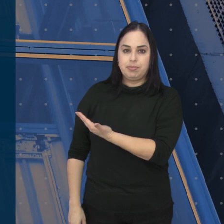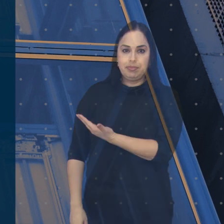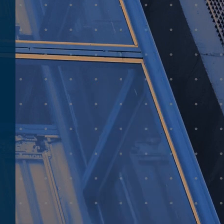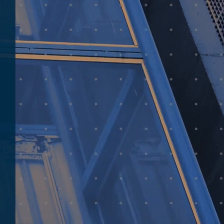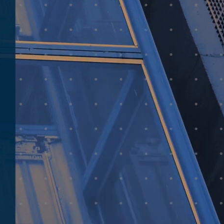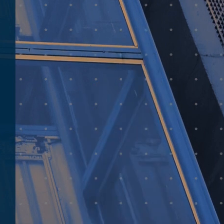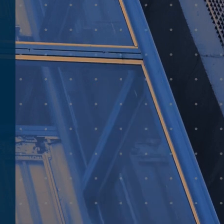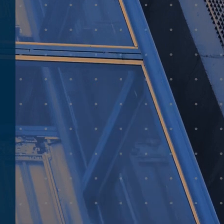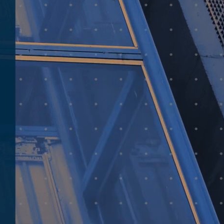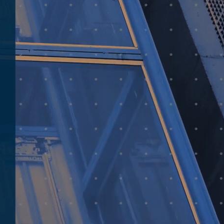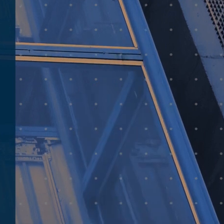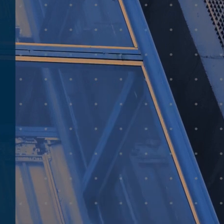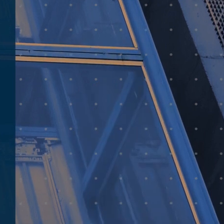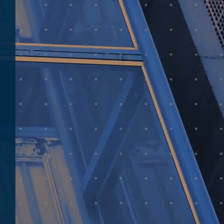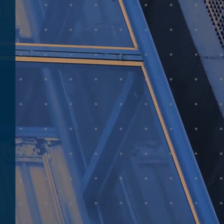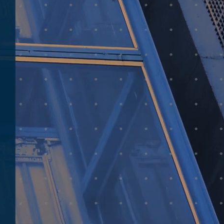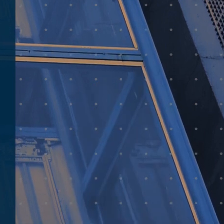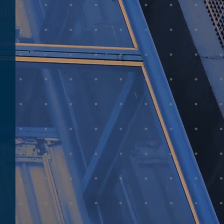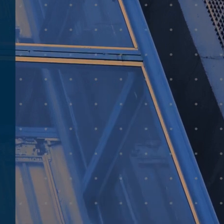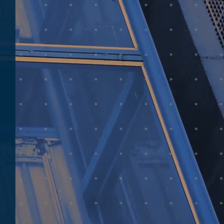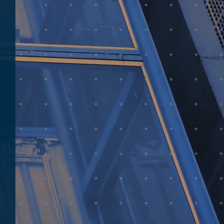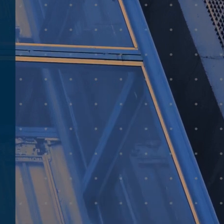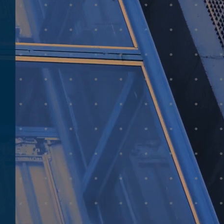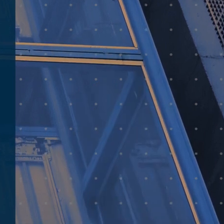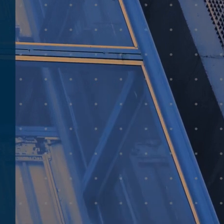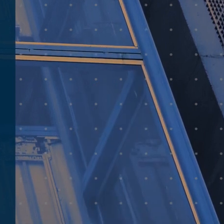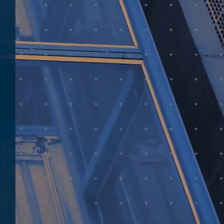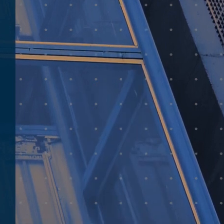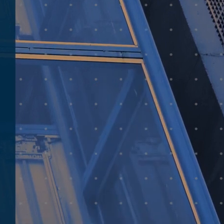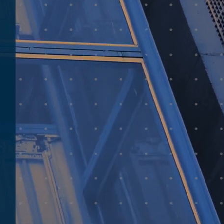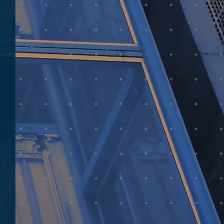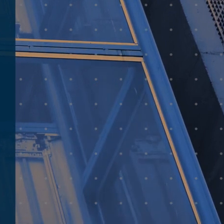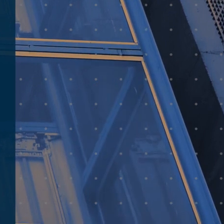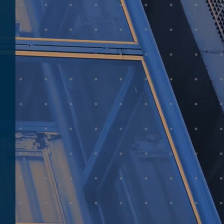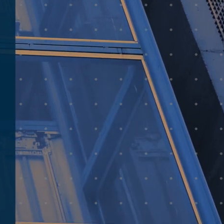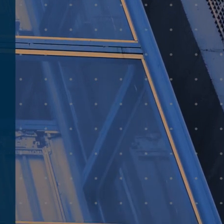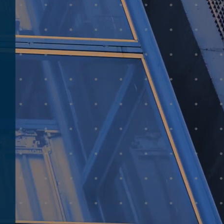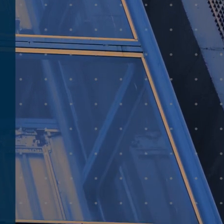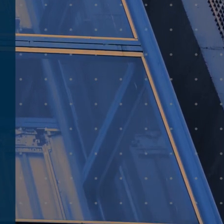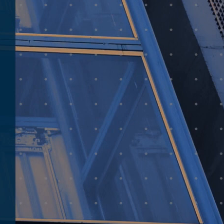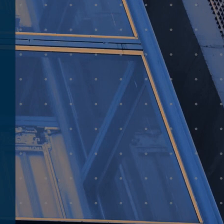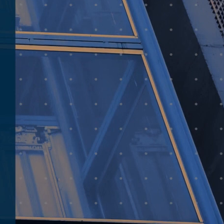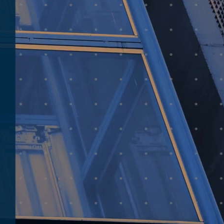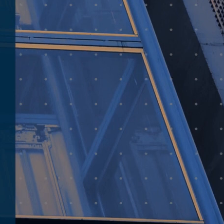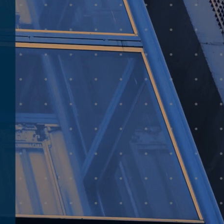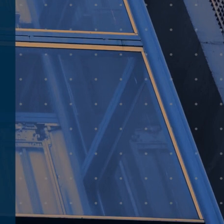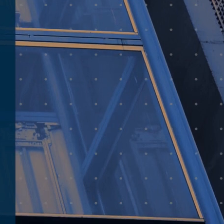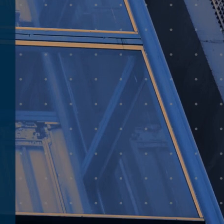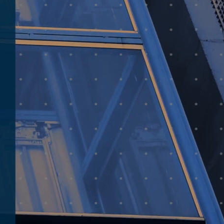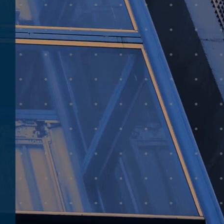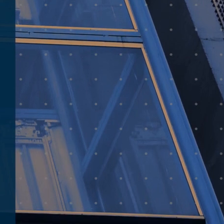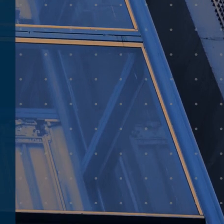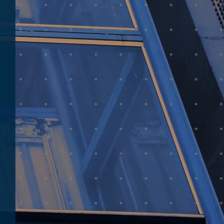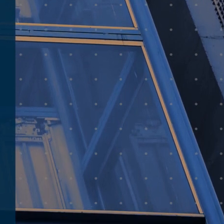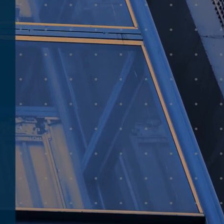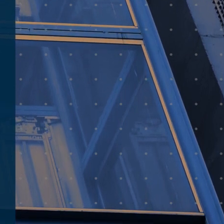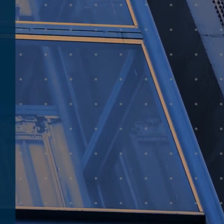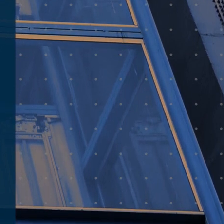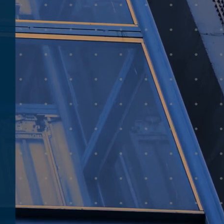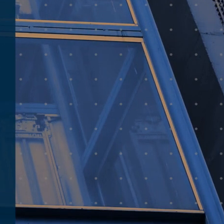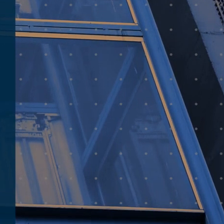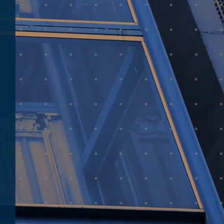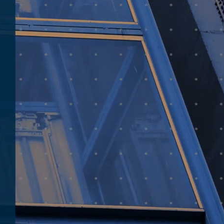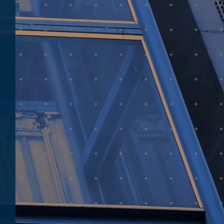e conservação, ajudante de instalação, almoxarife, atendente de lanchonete, atendente de